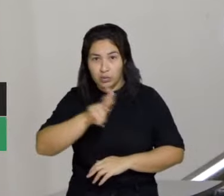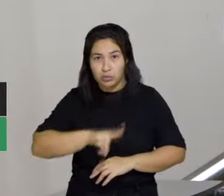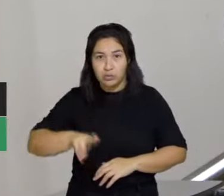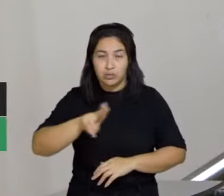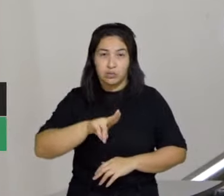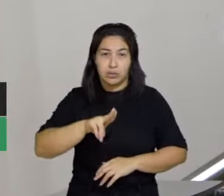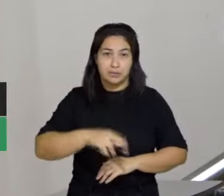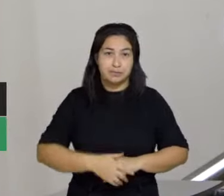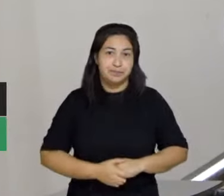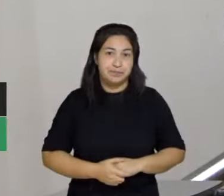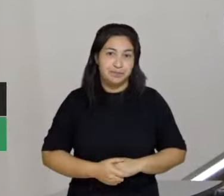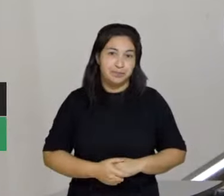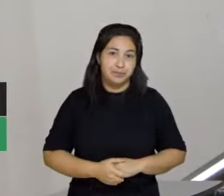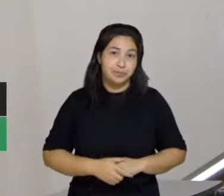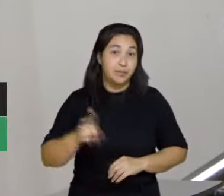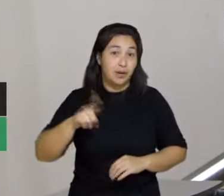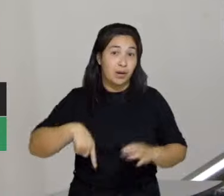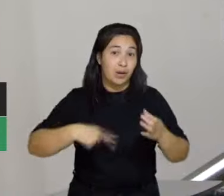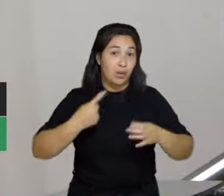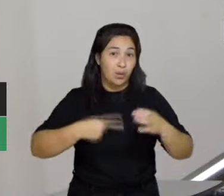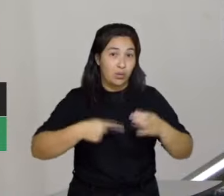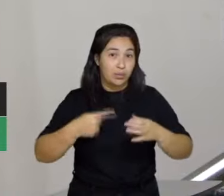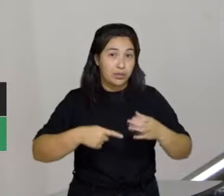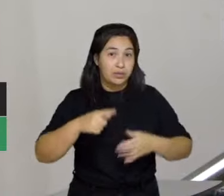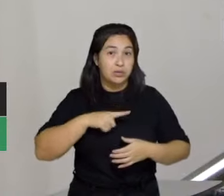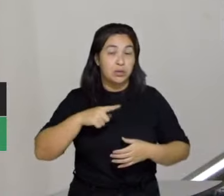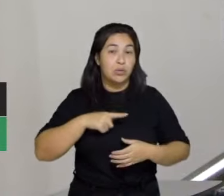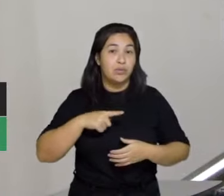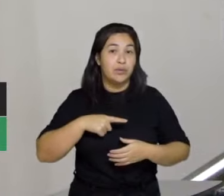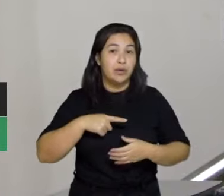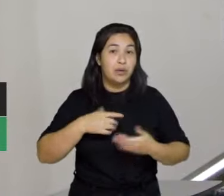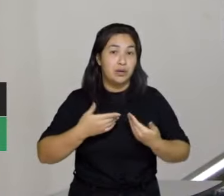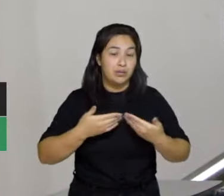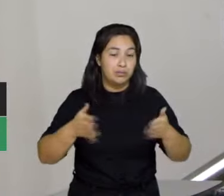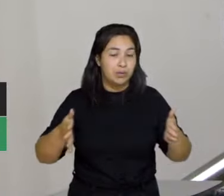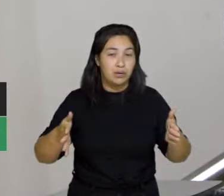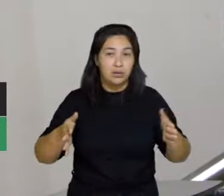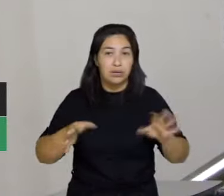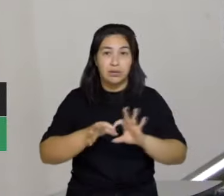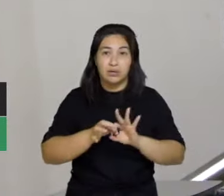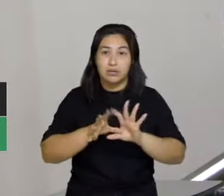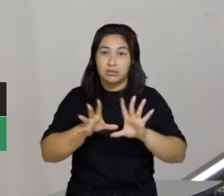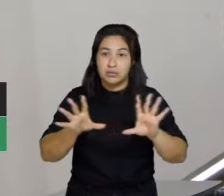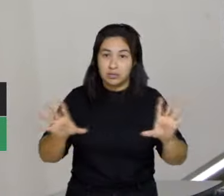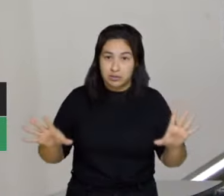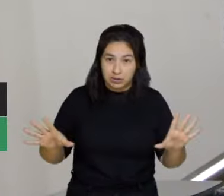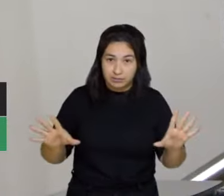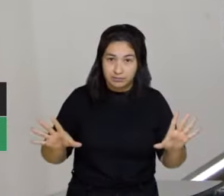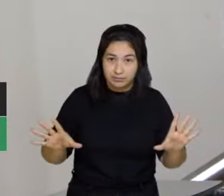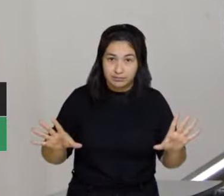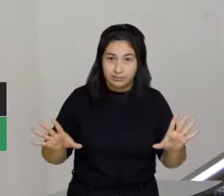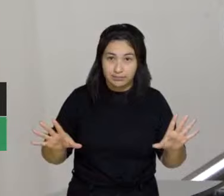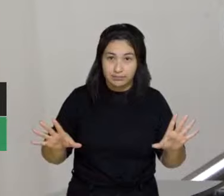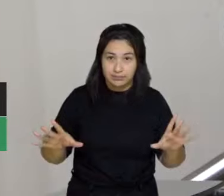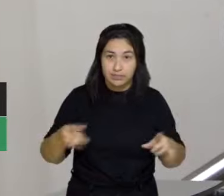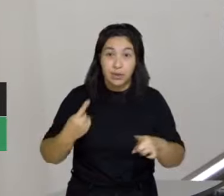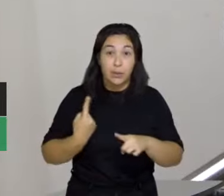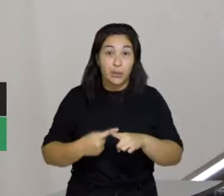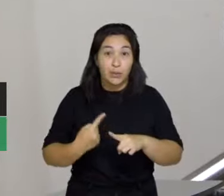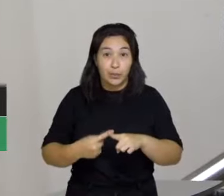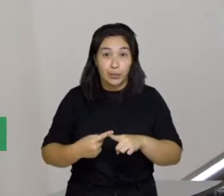Participativa. É uma comissão que teve a sua atuação aberta significativamente ao ver acoplada às